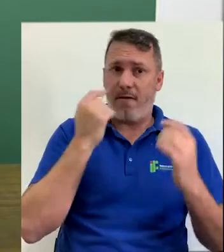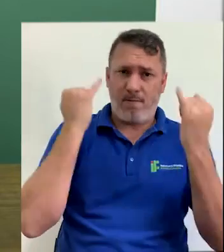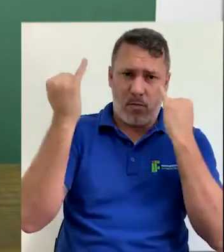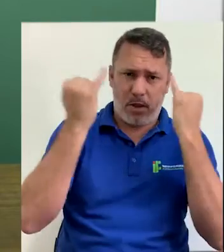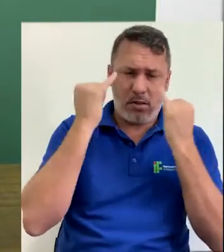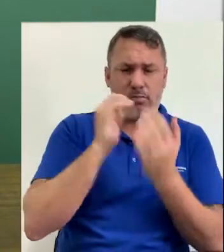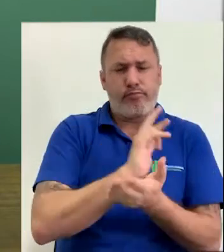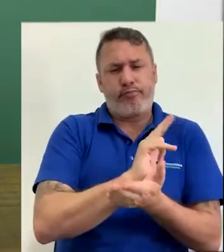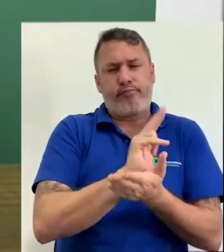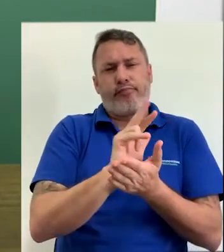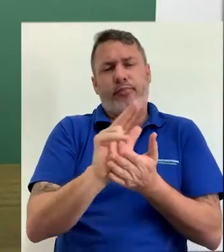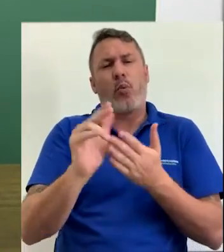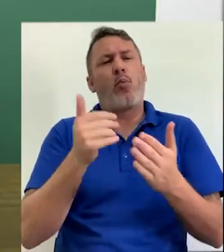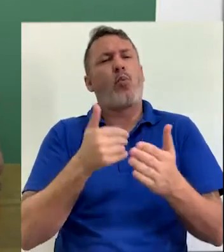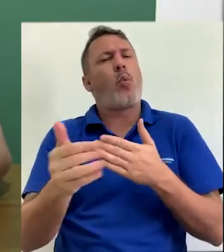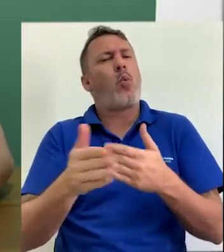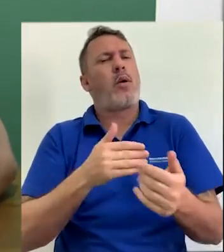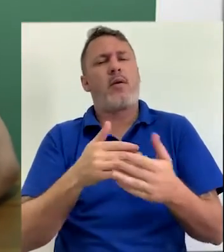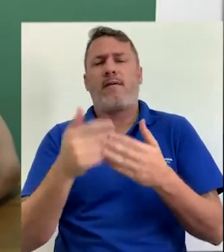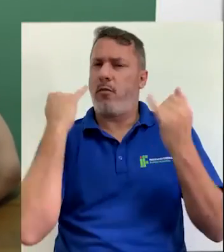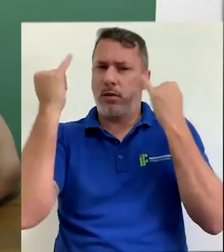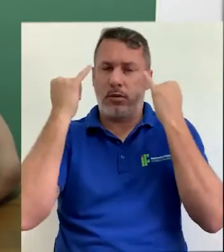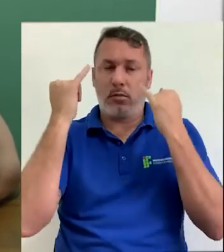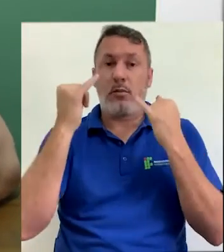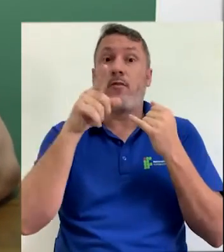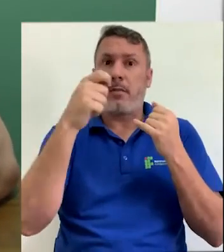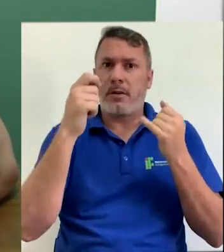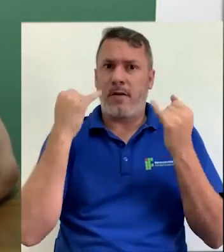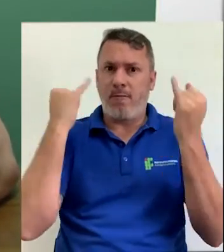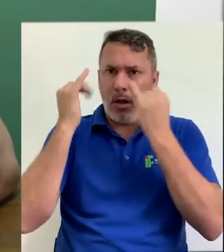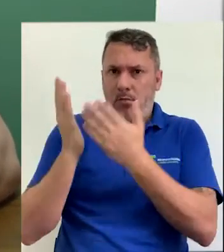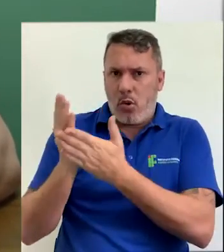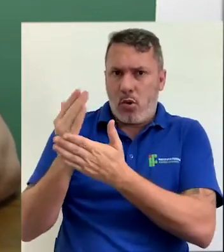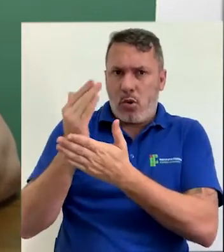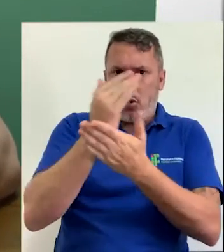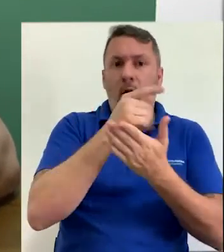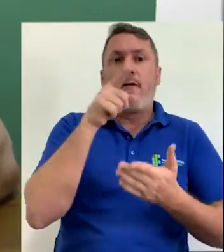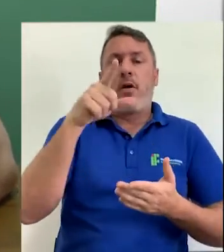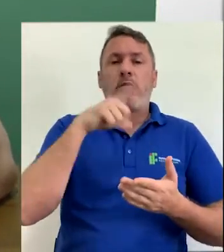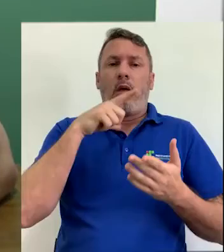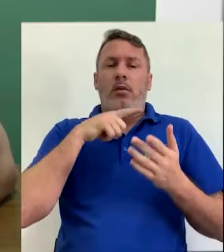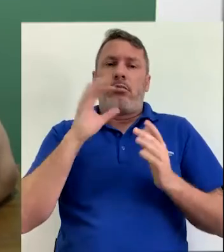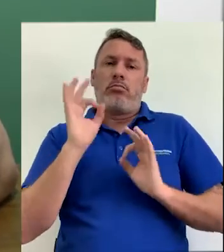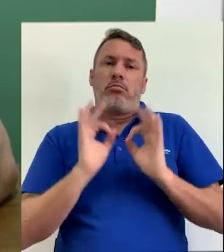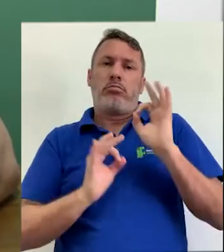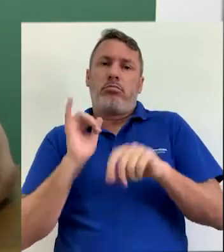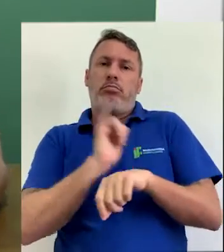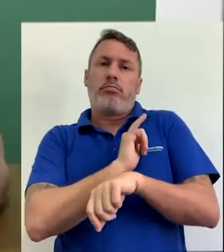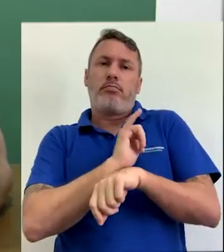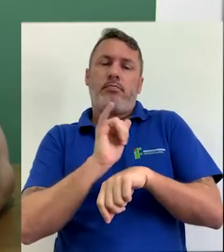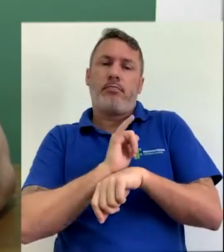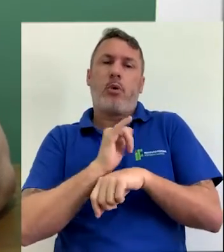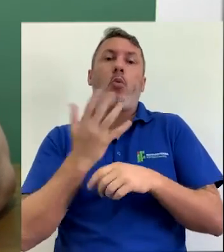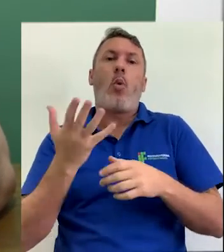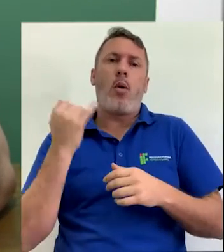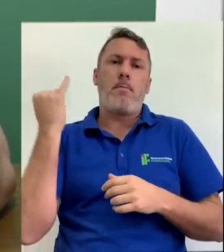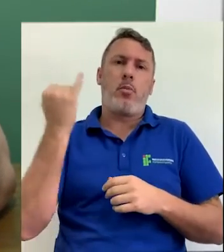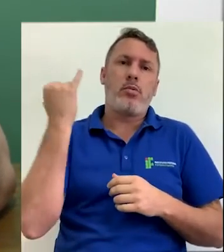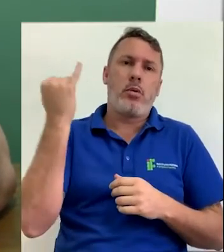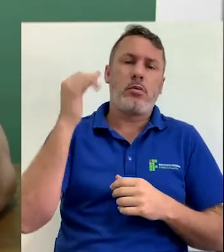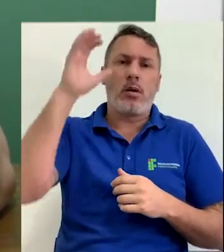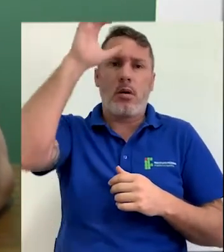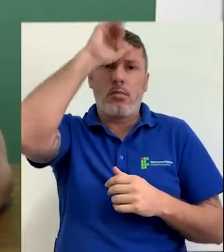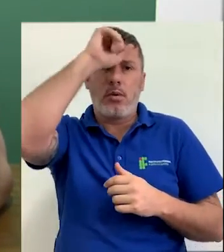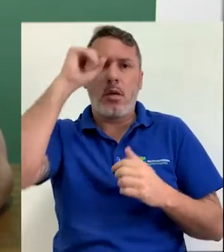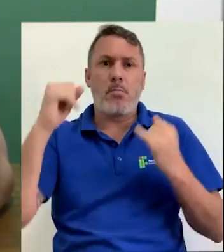quiser, retenha aquelas que são importantes para a sua aprendizagem e a partir